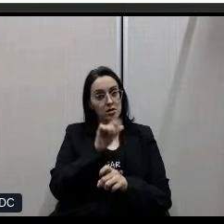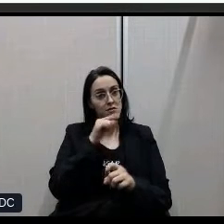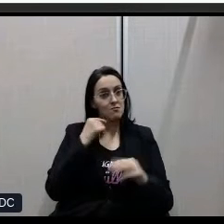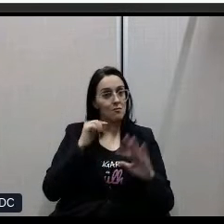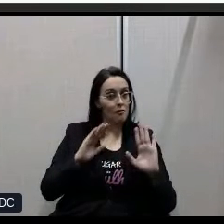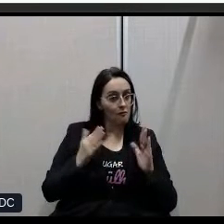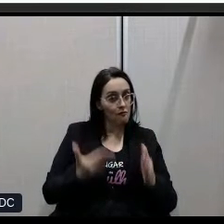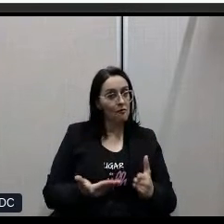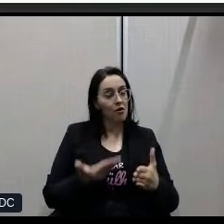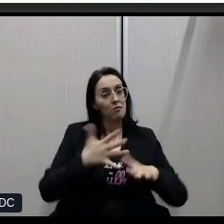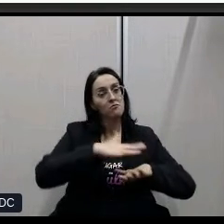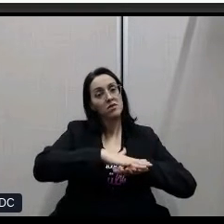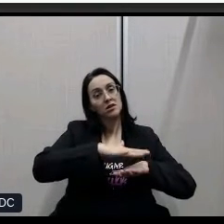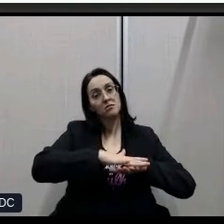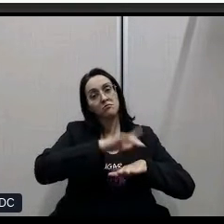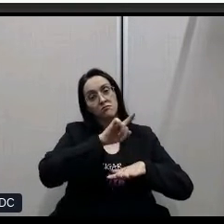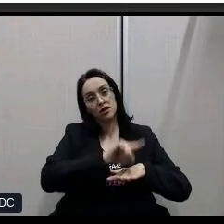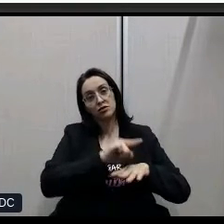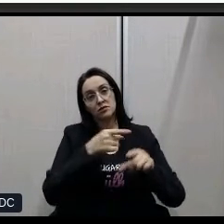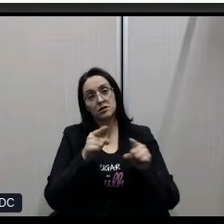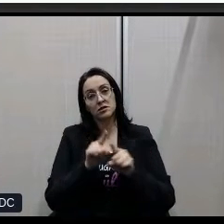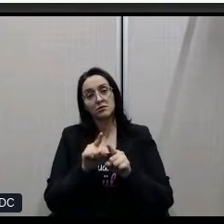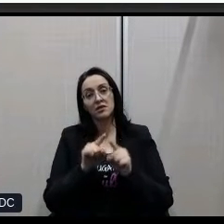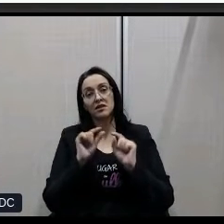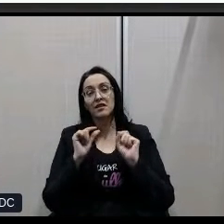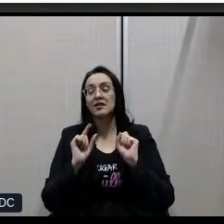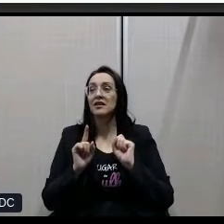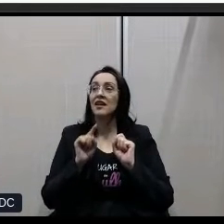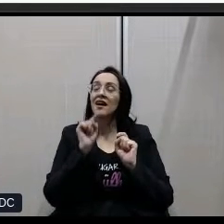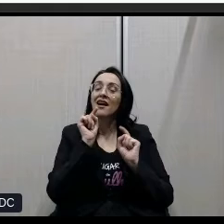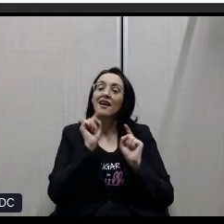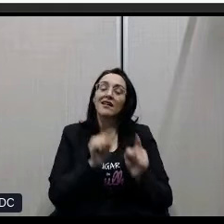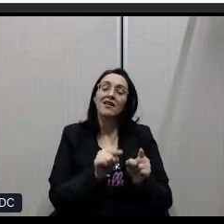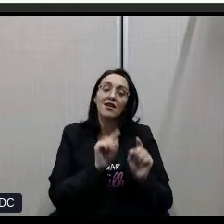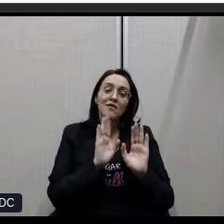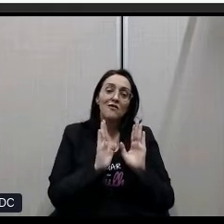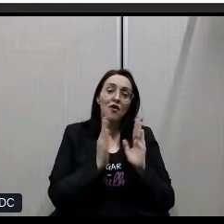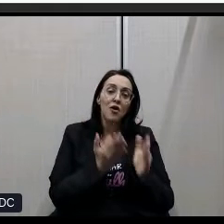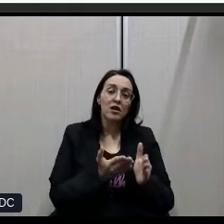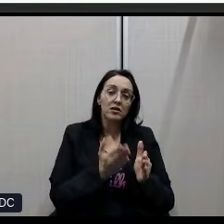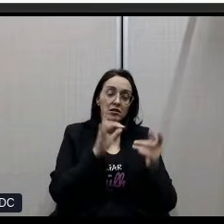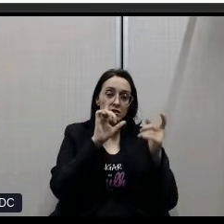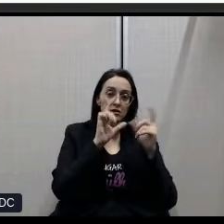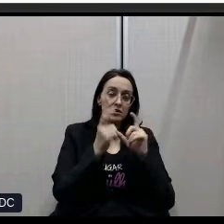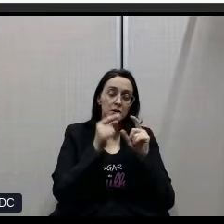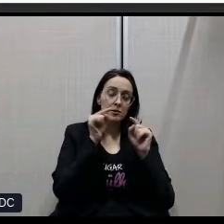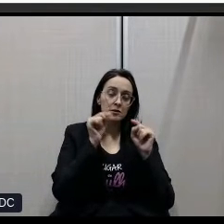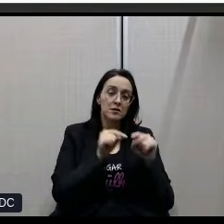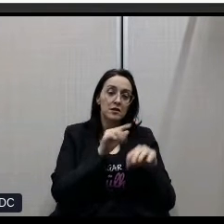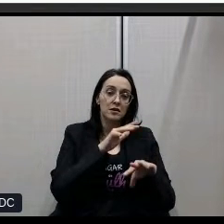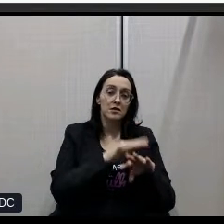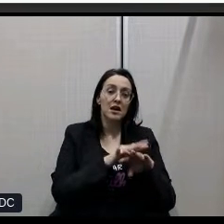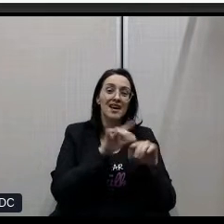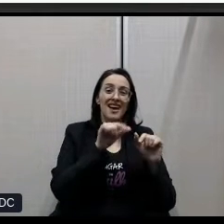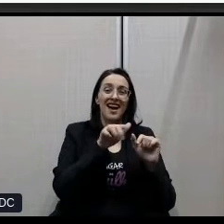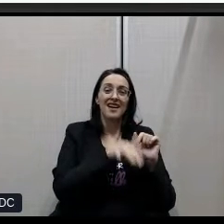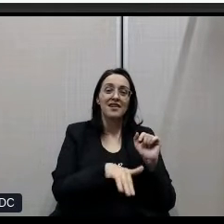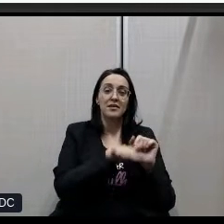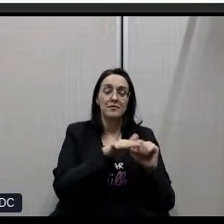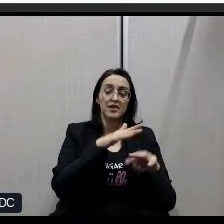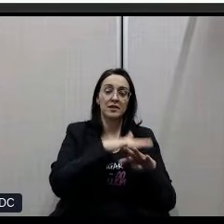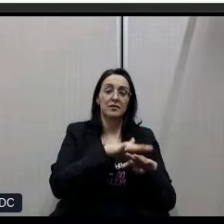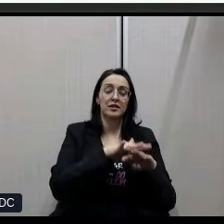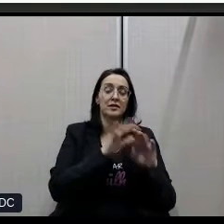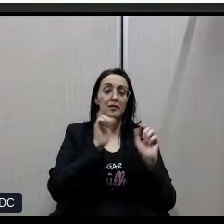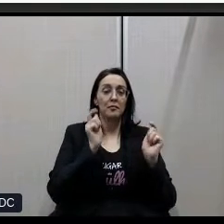de símbolos e de significado. A descalculia ela está mais associada ao campo matemático,